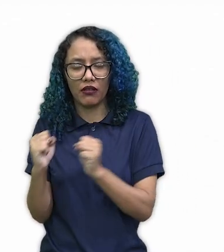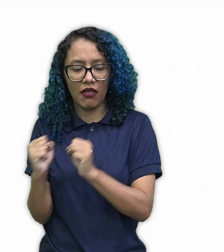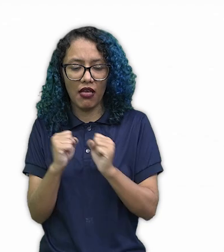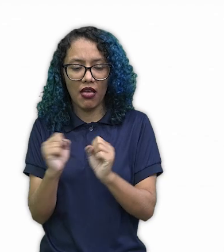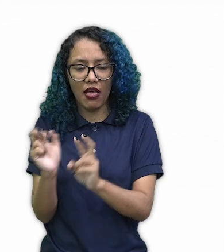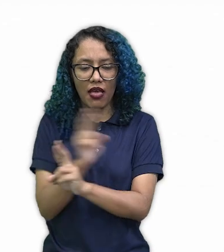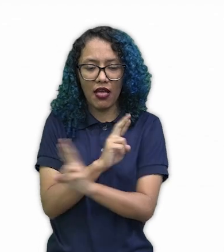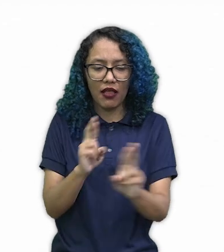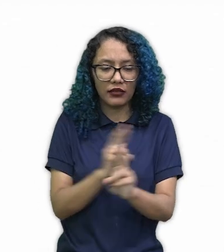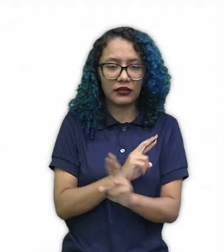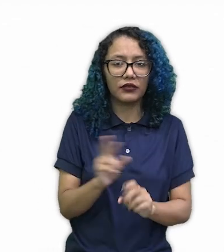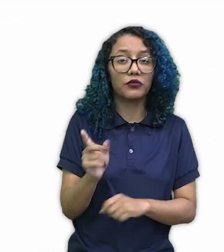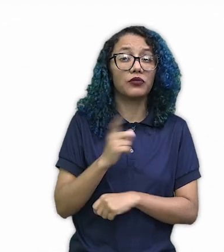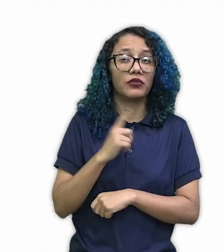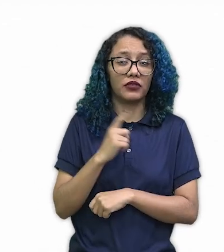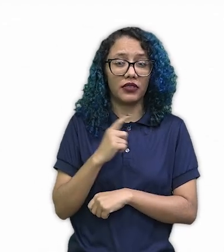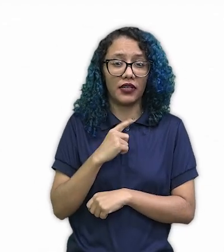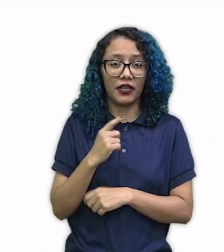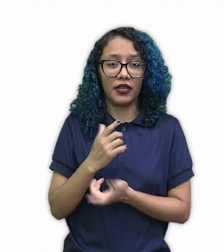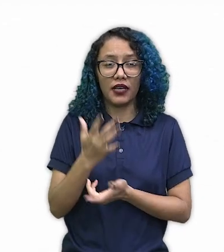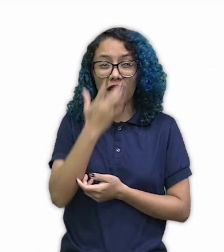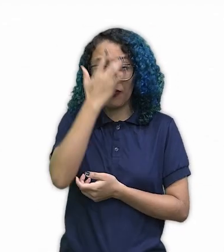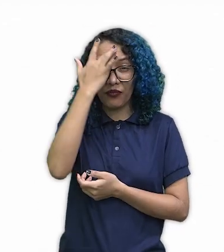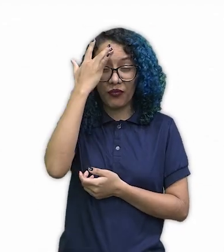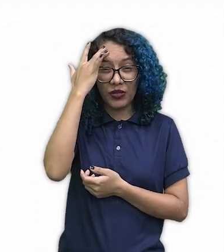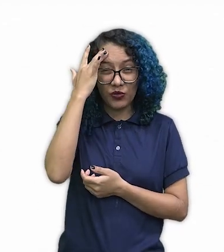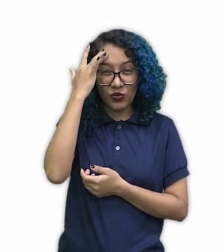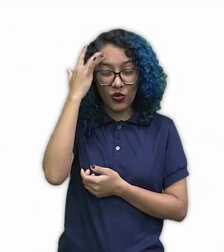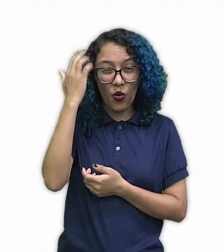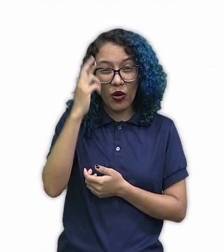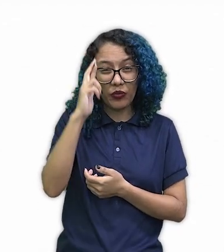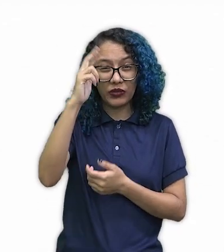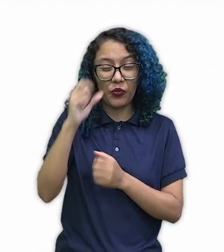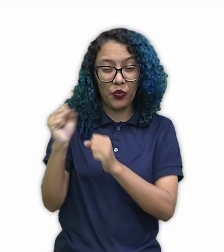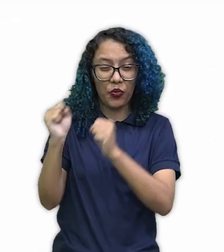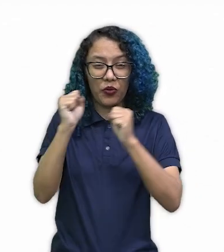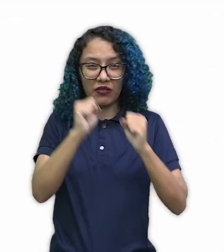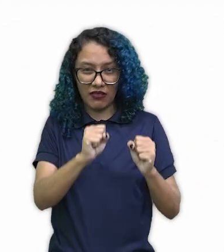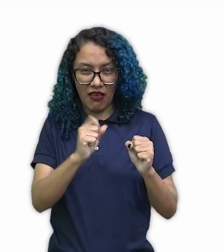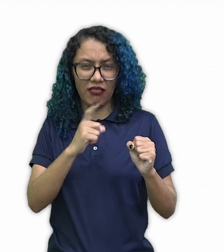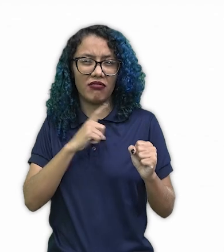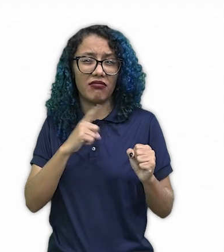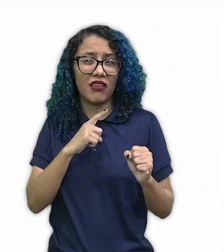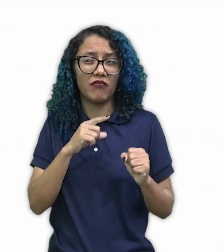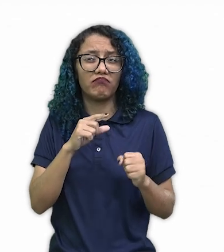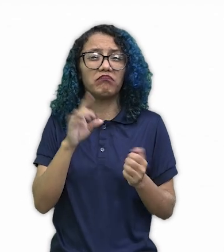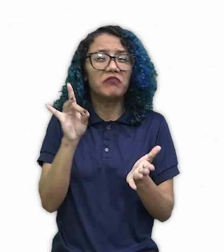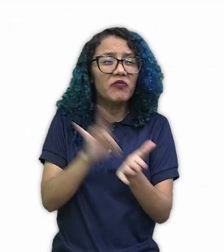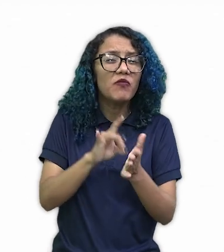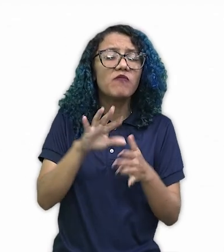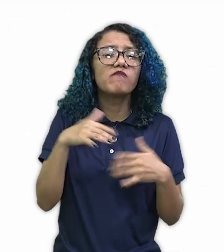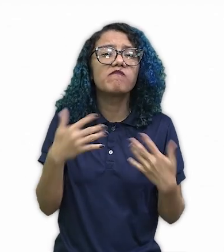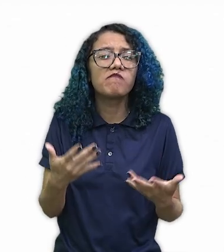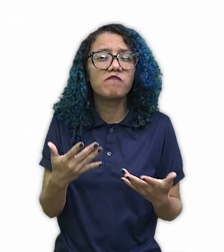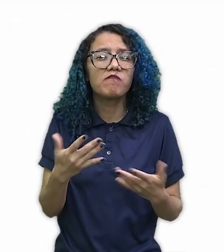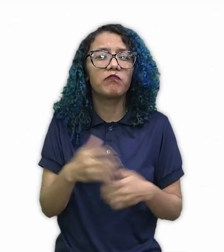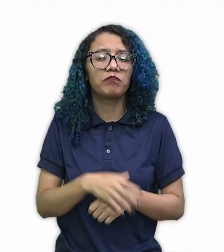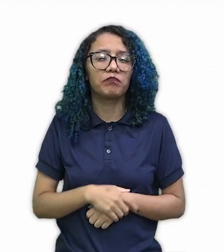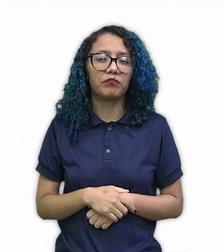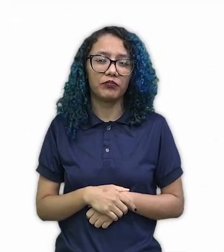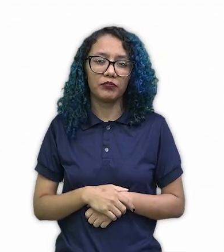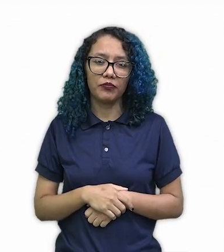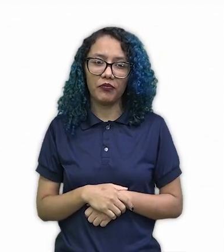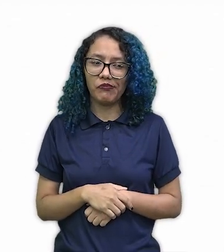informação e poder. Quem é que exerce esse poder de fato? Em nome de quem